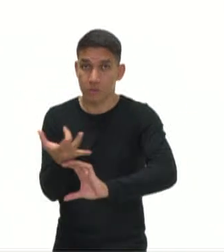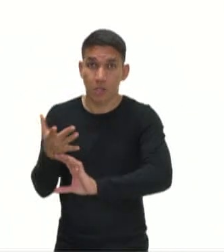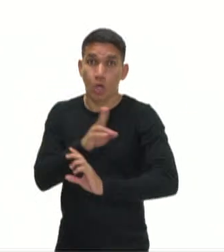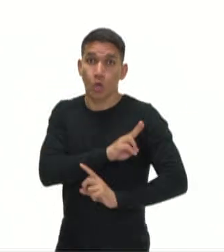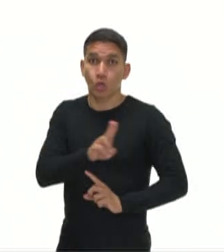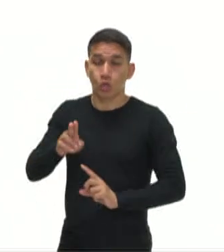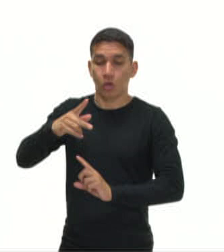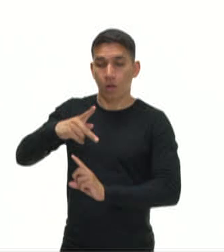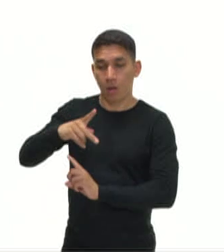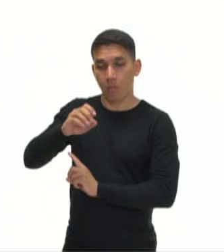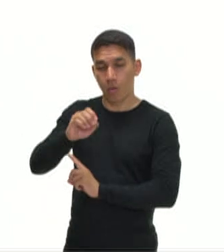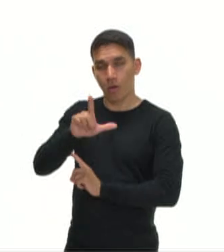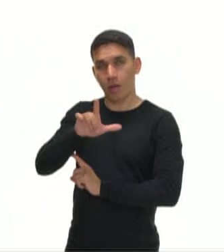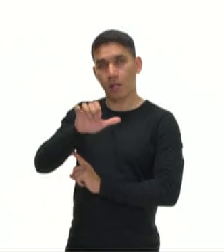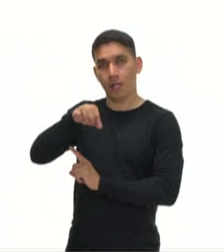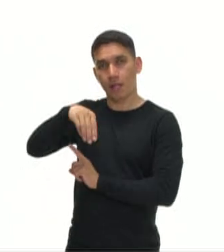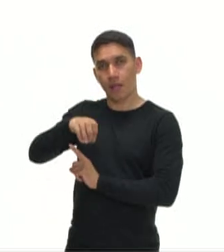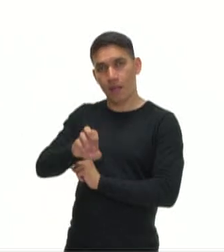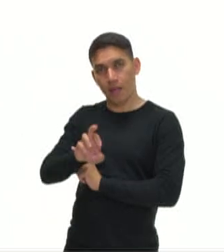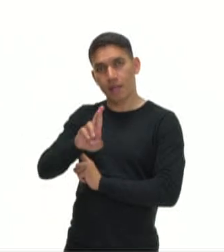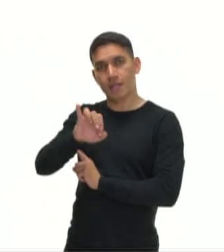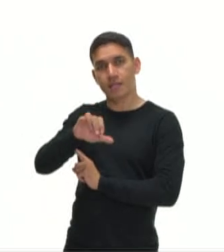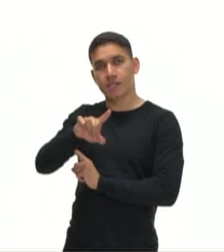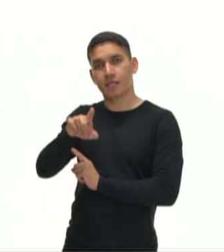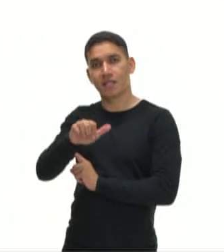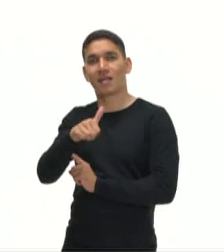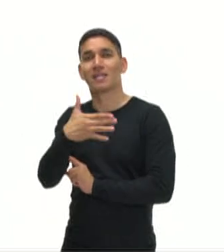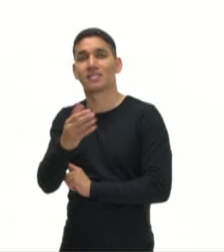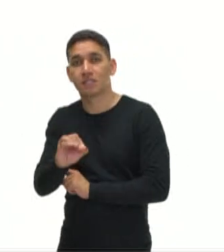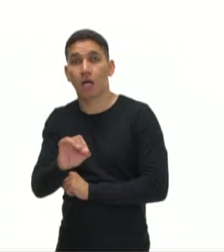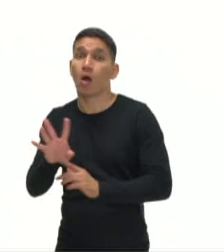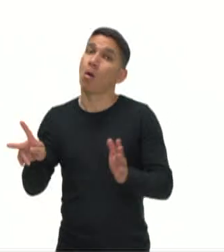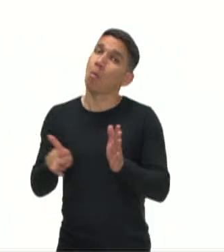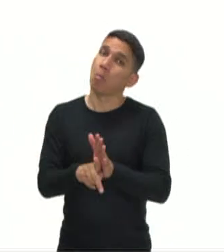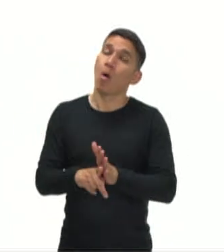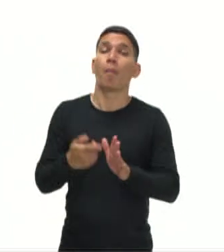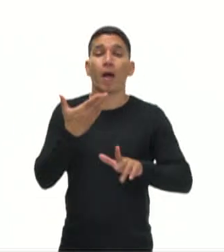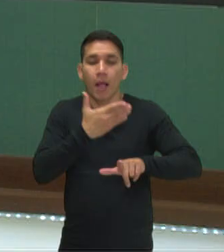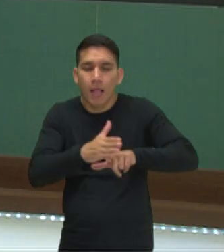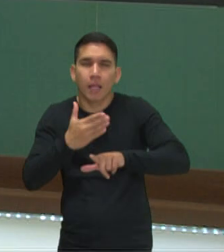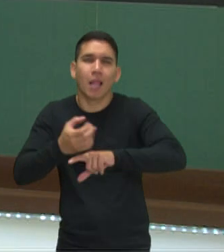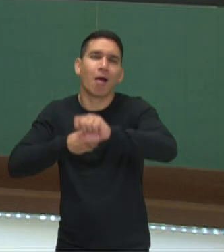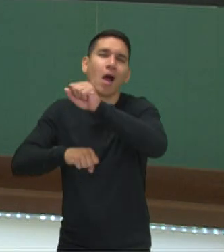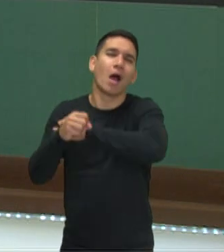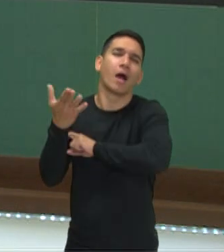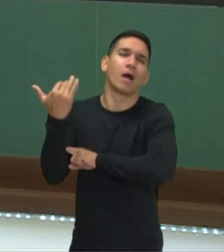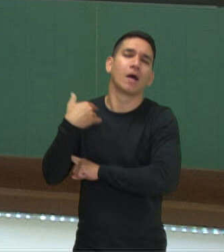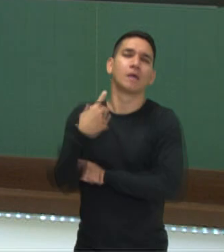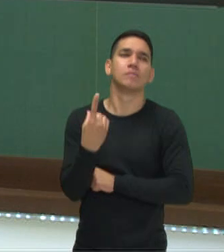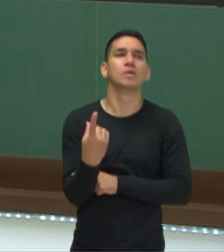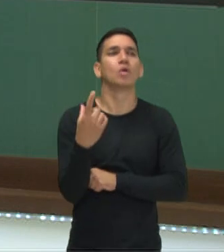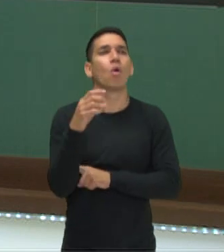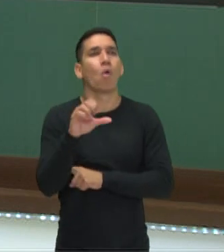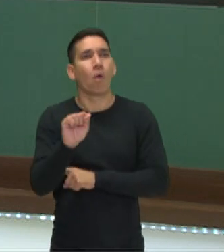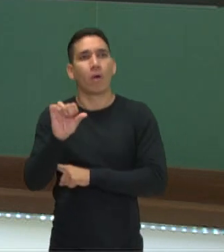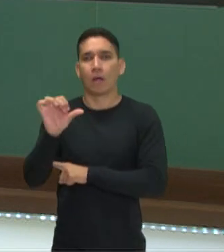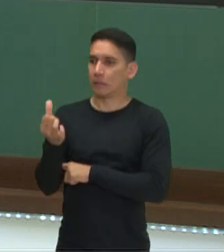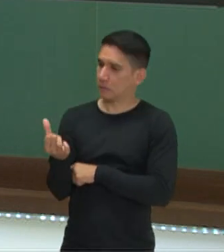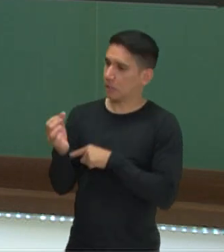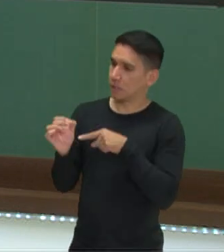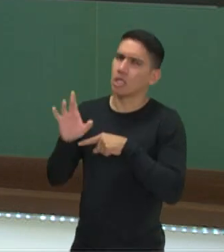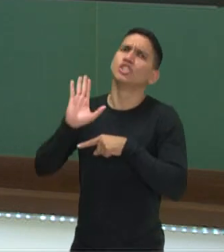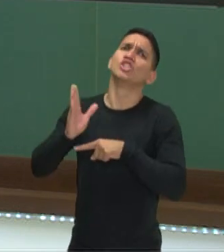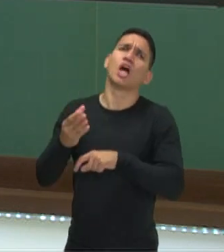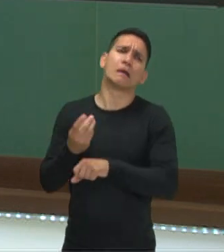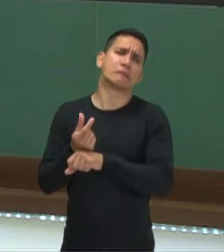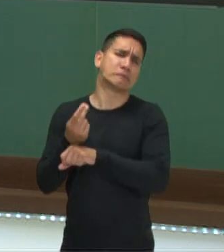de polimerização e é conhecido em laboratório desde o ano de 1860. Observe que já faz um tempinho,